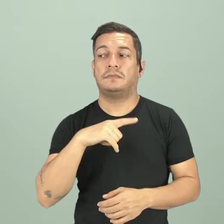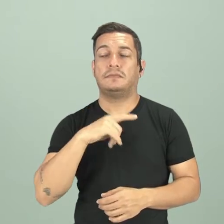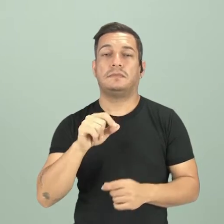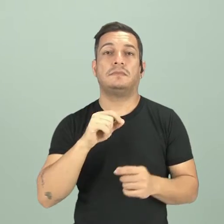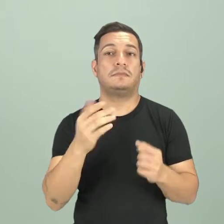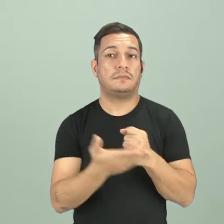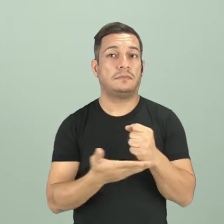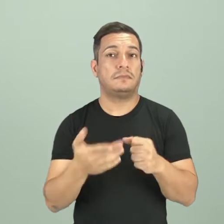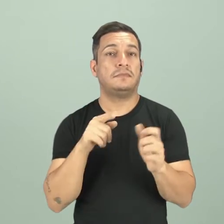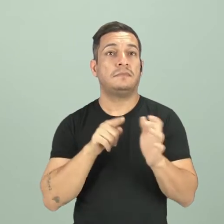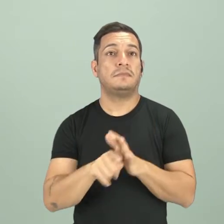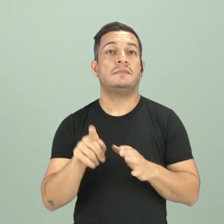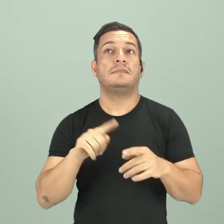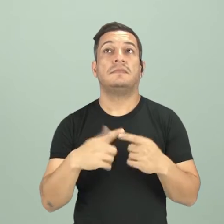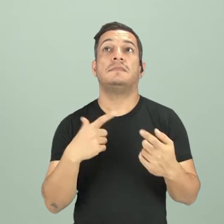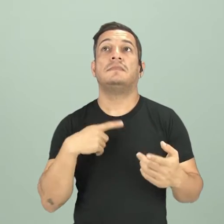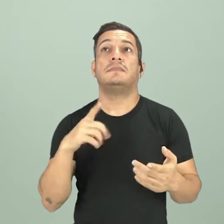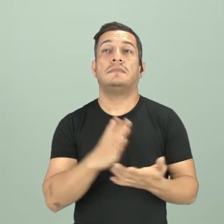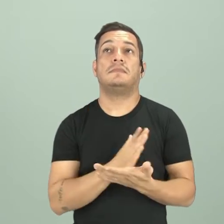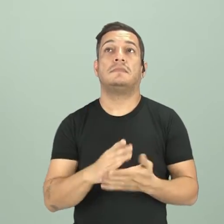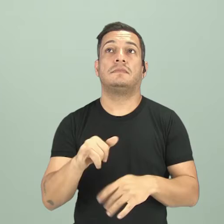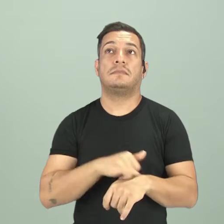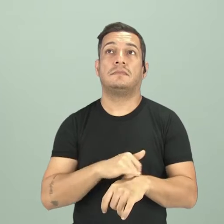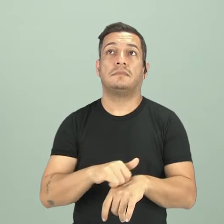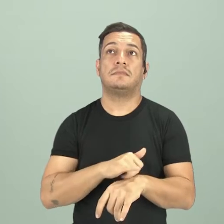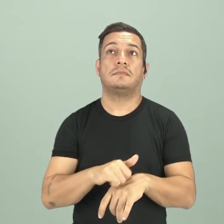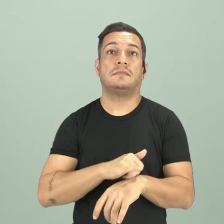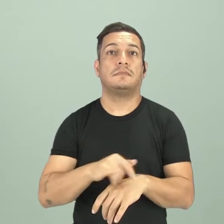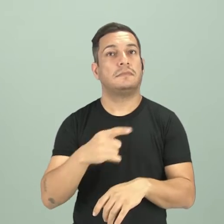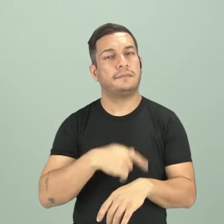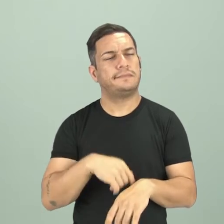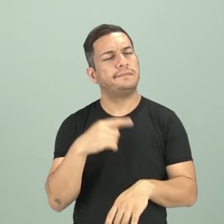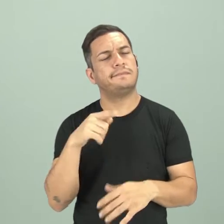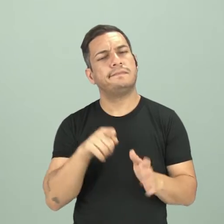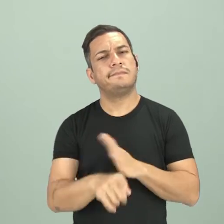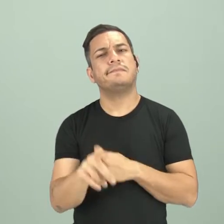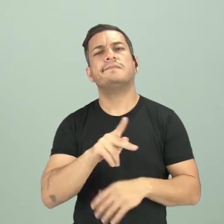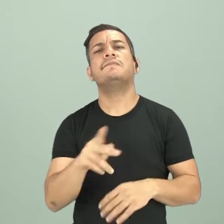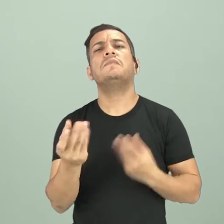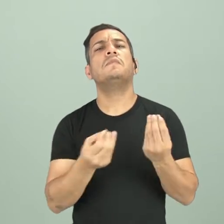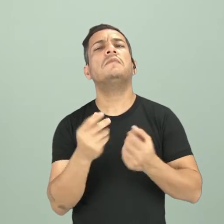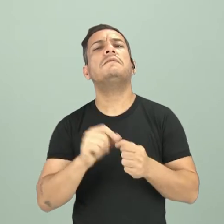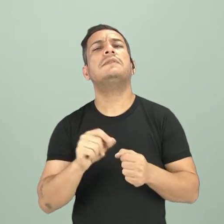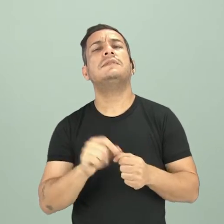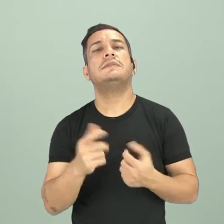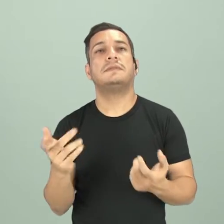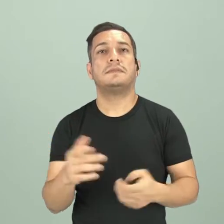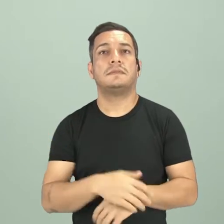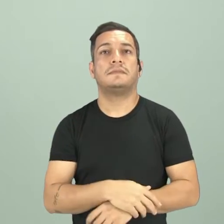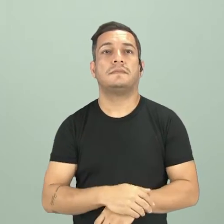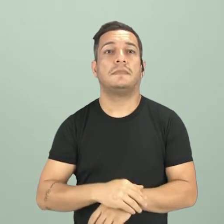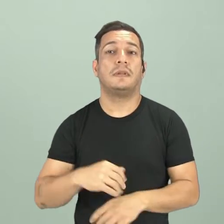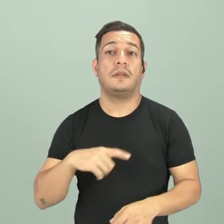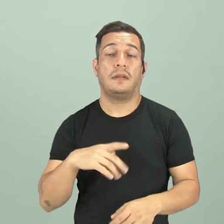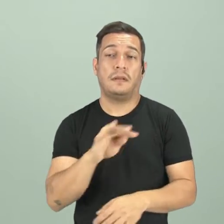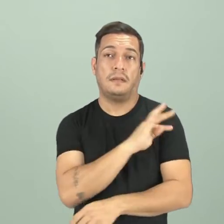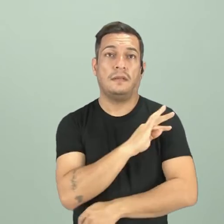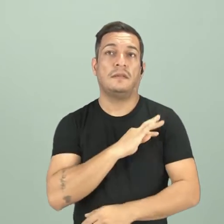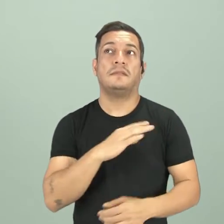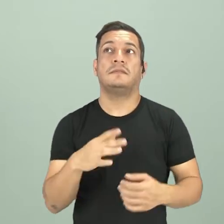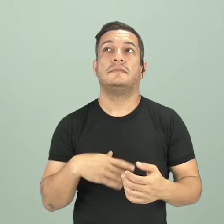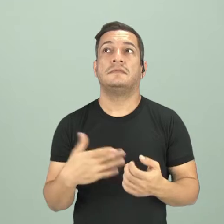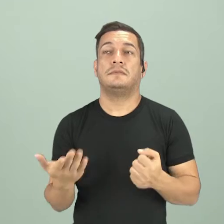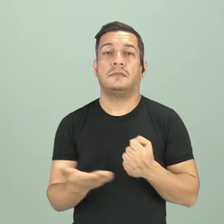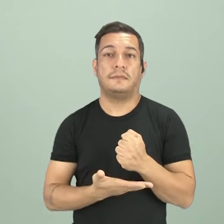dessa pergunta. Mas aí a gente tem algumas estratégias, gente. Você pode estar perguntando, professor, mas como é que eu faço isso? Tem alguma técnica, algum